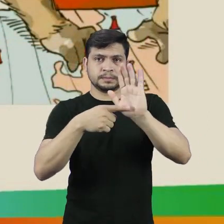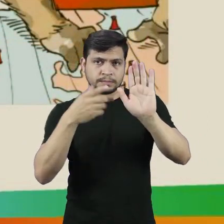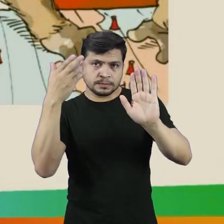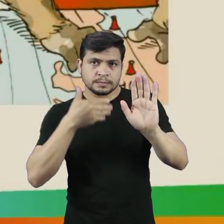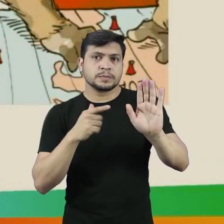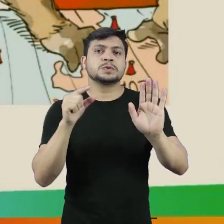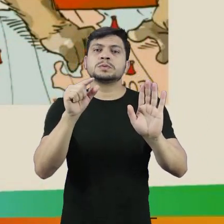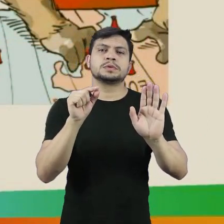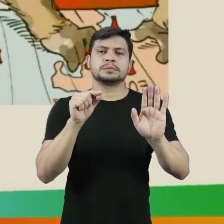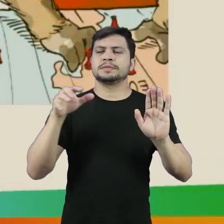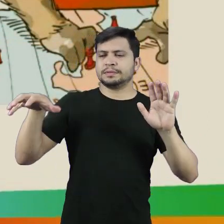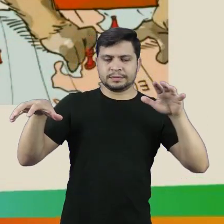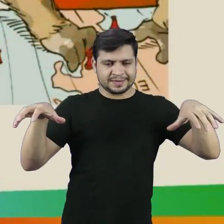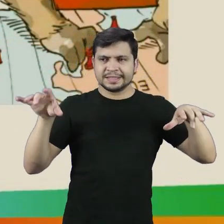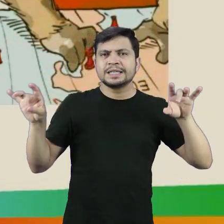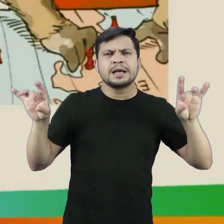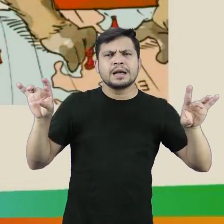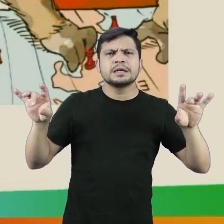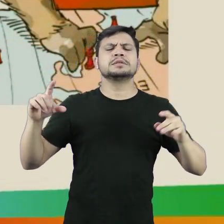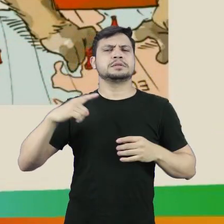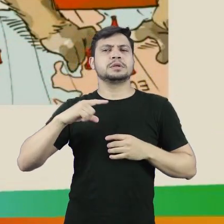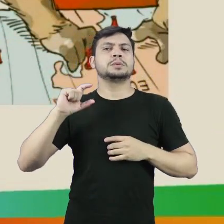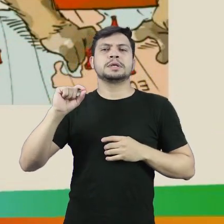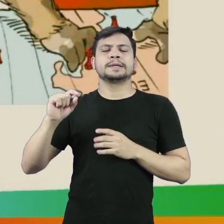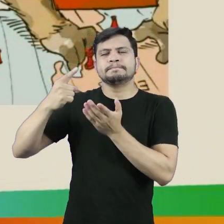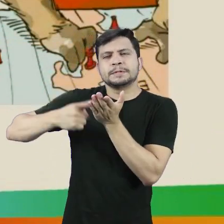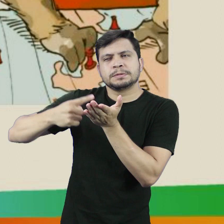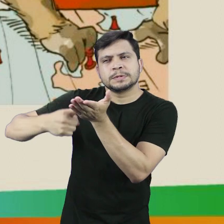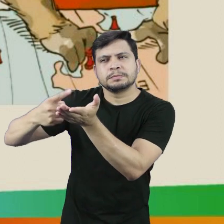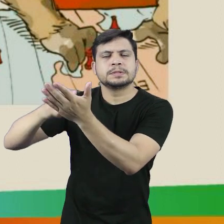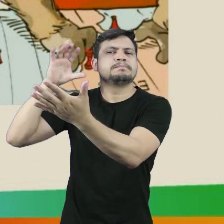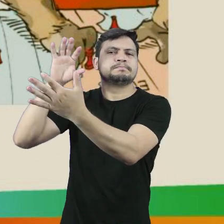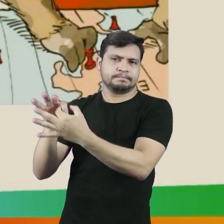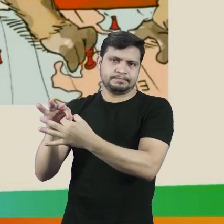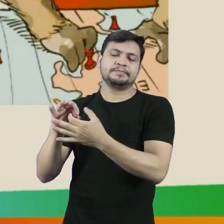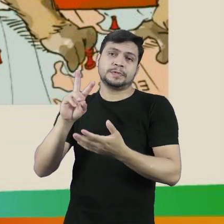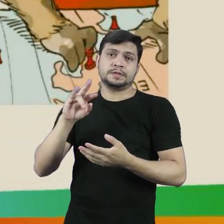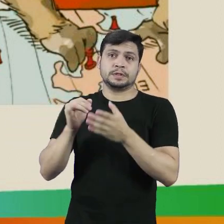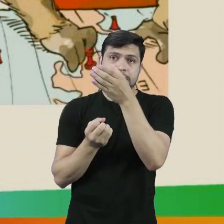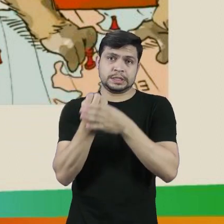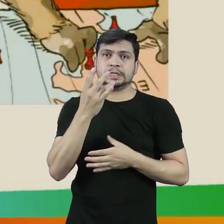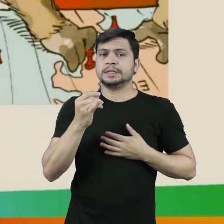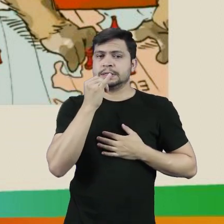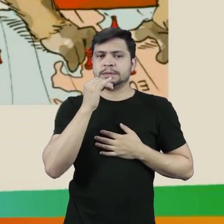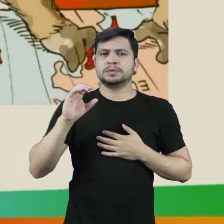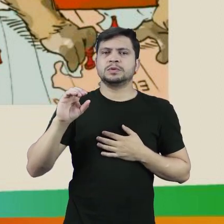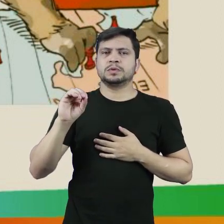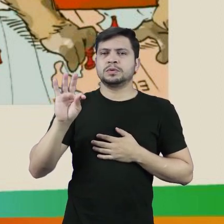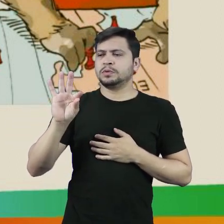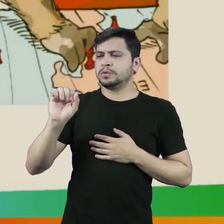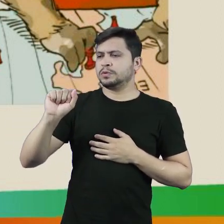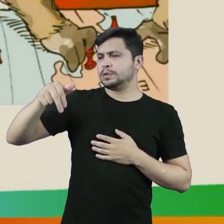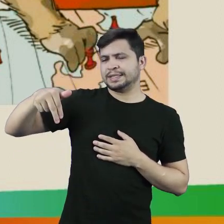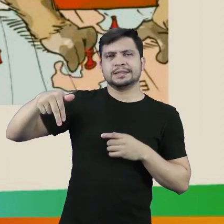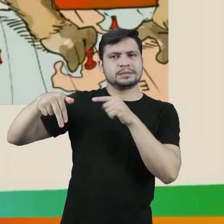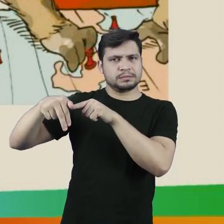as alianças que cada grupo vai formar nesse período, né? A criação da OTAN, a Organização do Tratado Atlântico Norte, feito pelos Estados